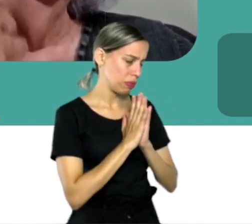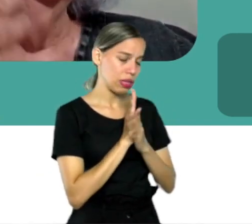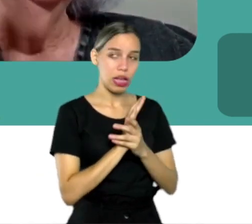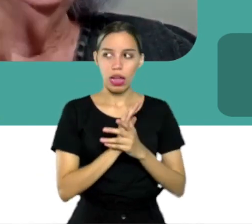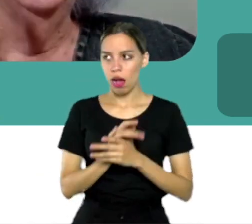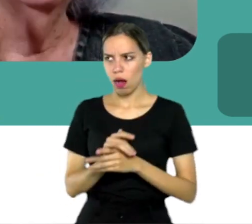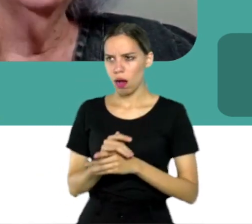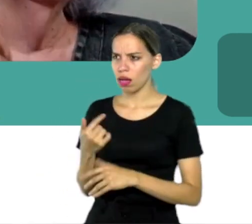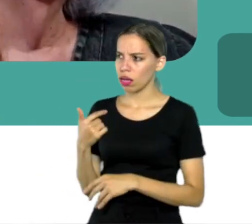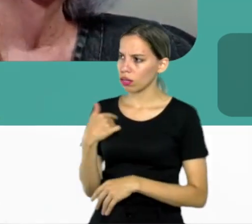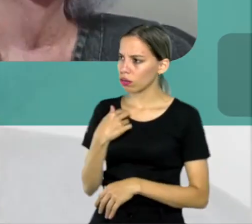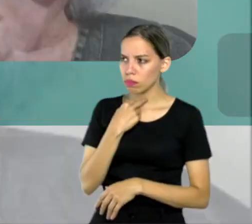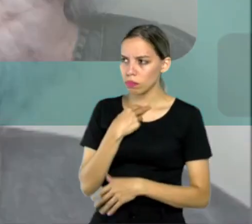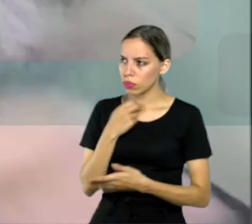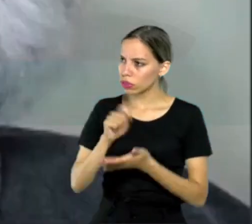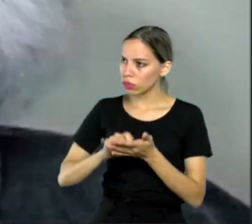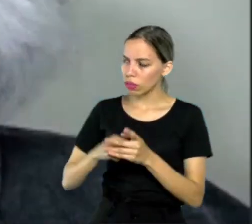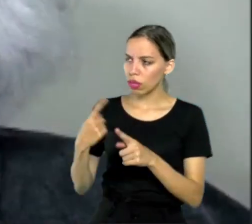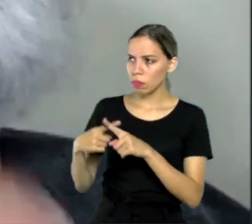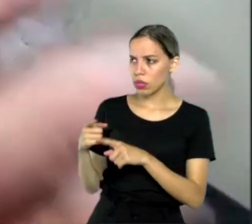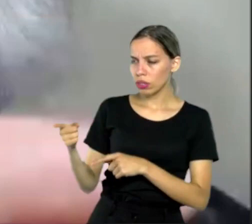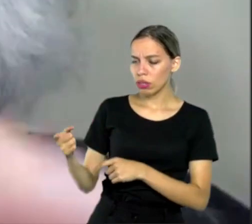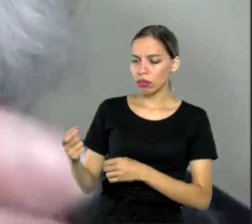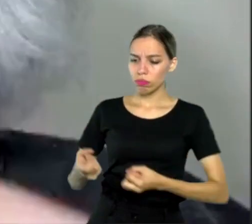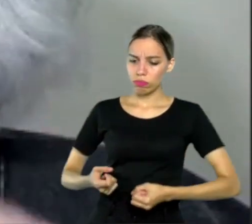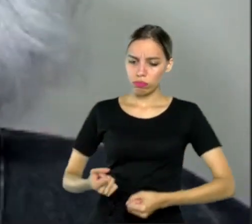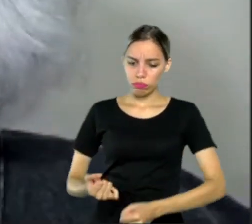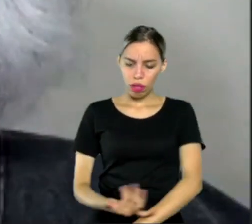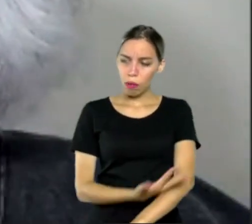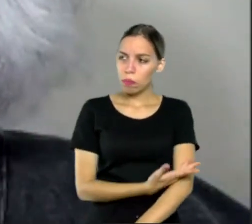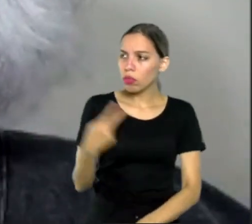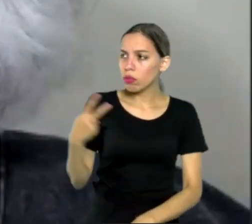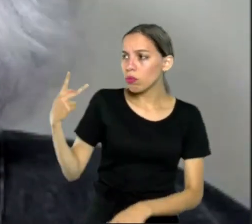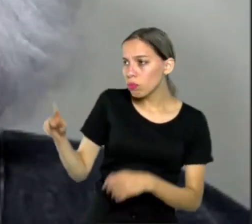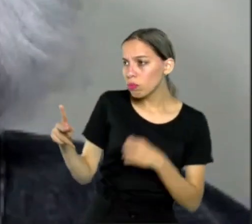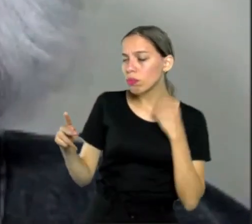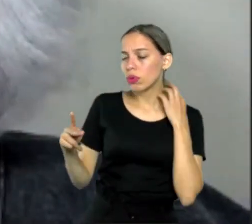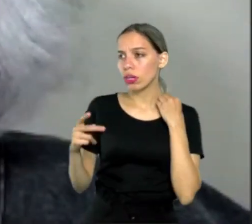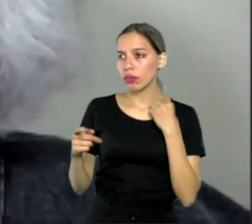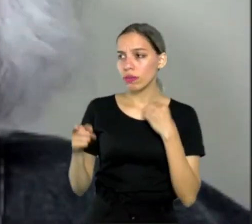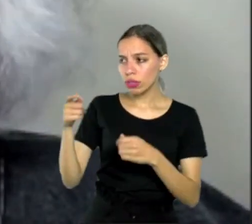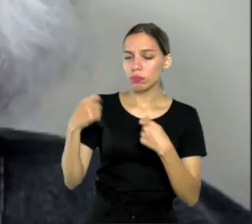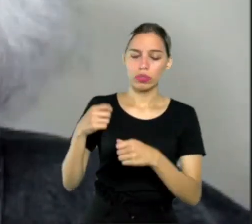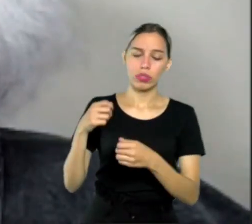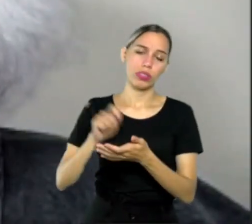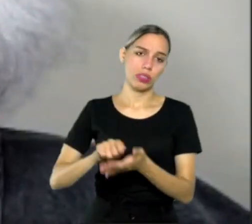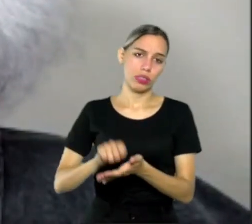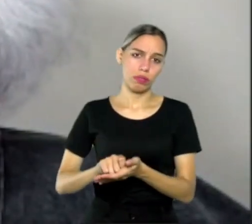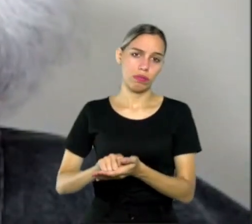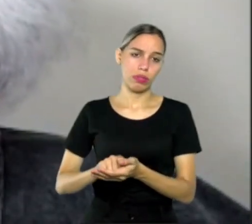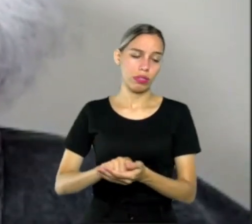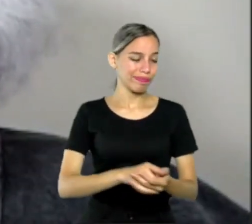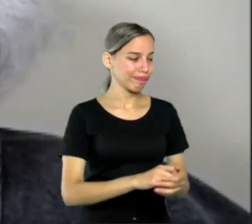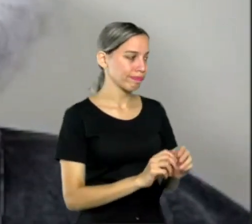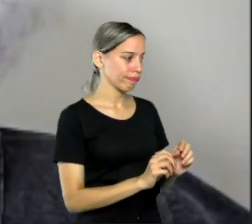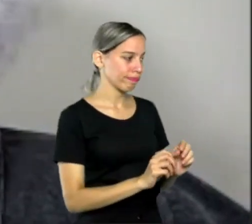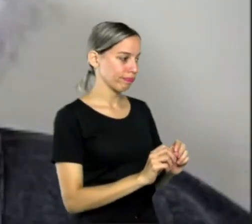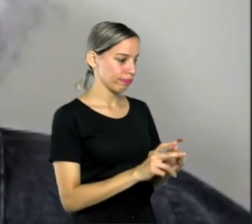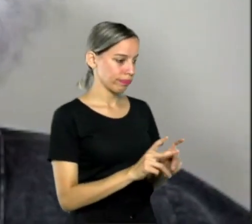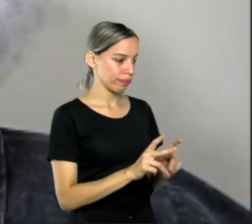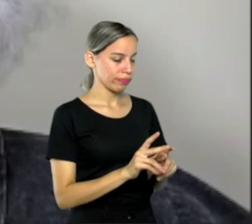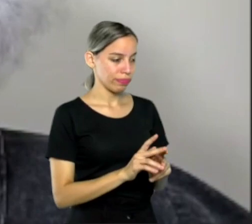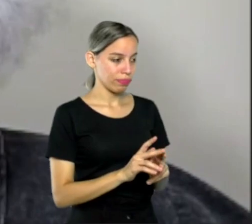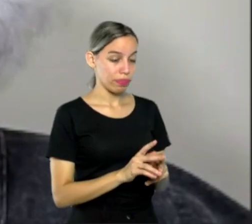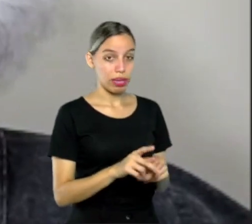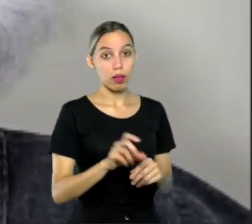E da UFMG até o centro de Belo Horizonte, onde ela ia ficar para voltar para a cidade dela, ela me contou o tanto que era difícil ser